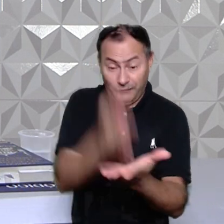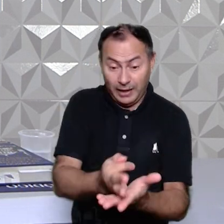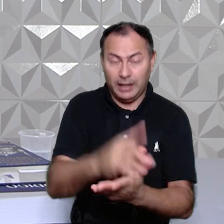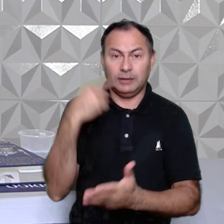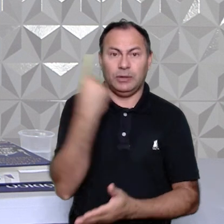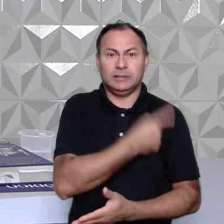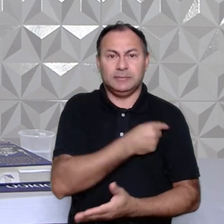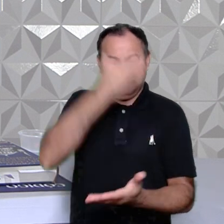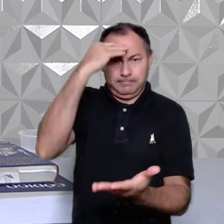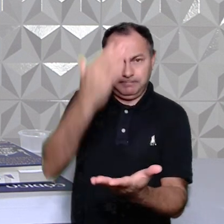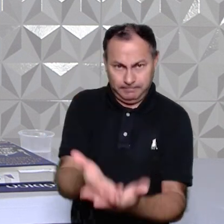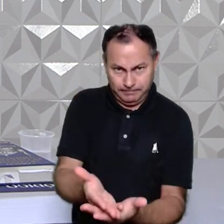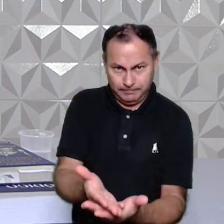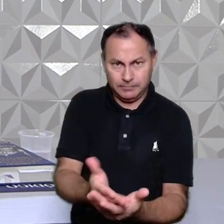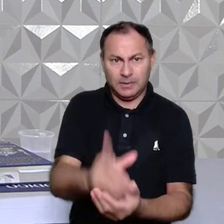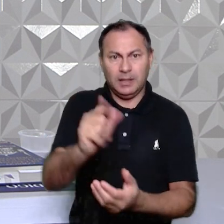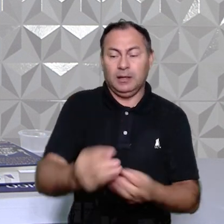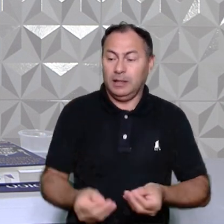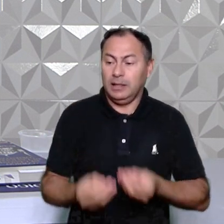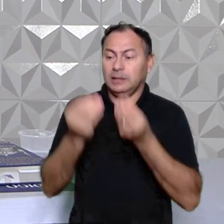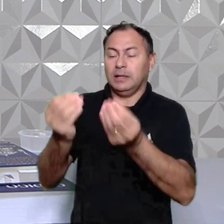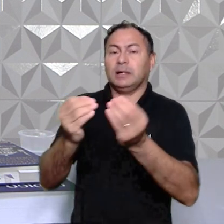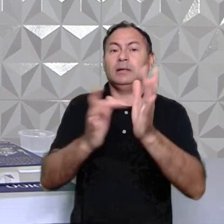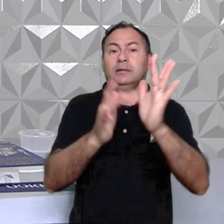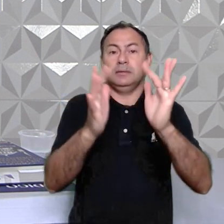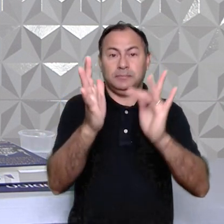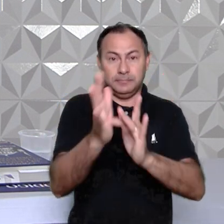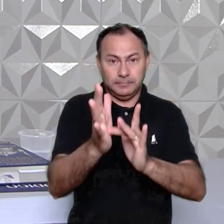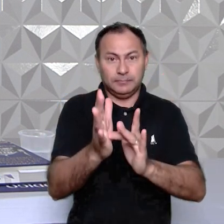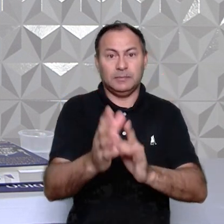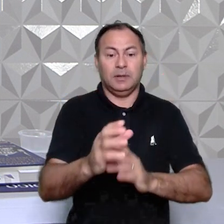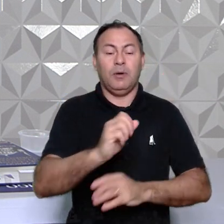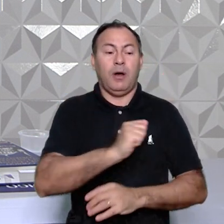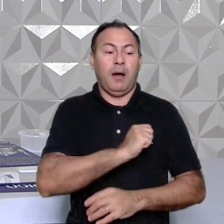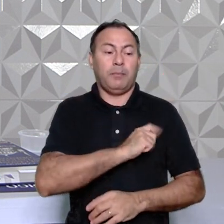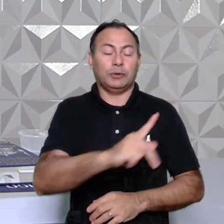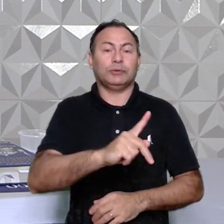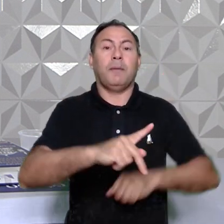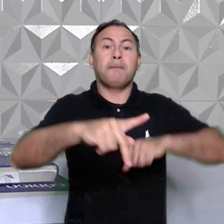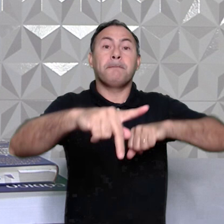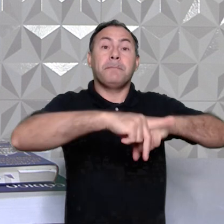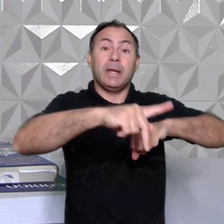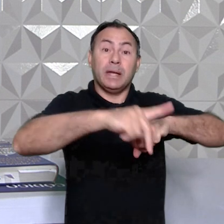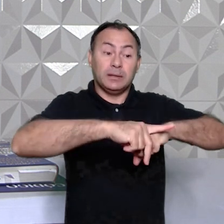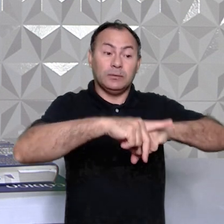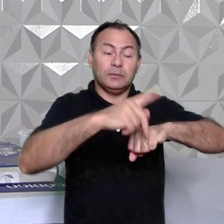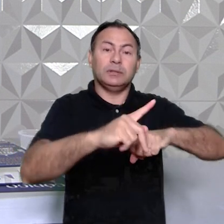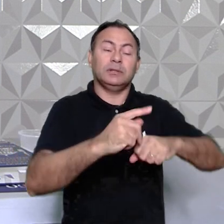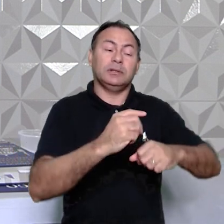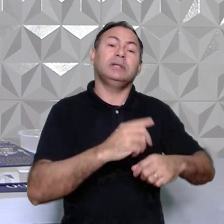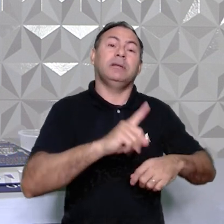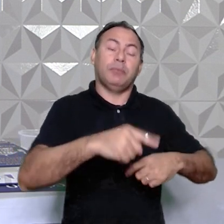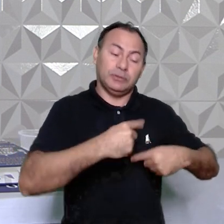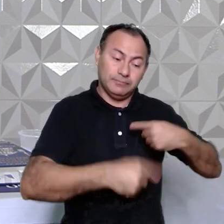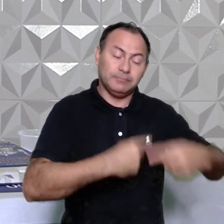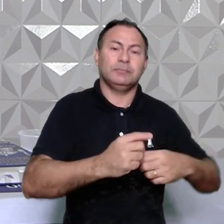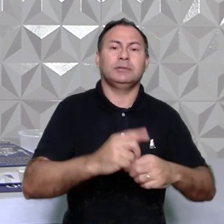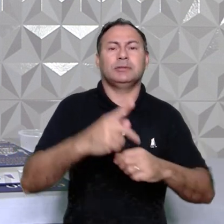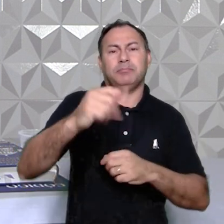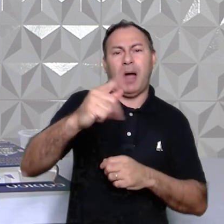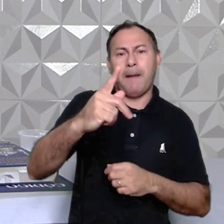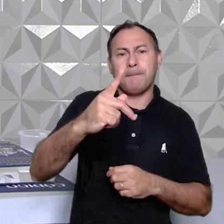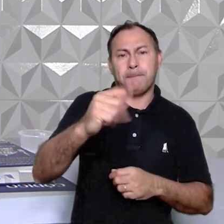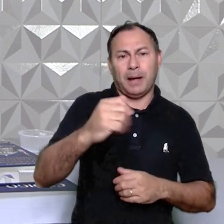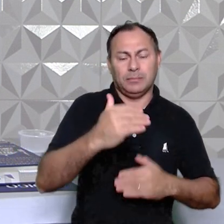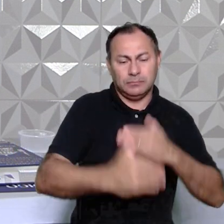nós professamos foi entregue por Jesus ao apóstolo Pedro, a Pedro e aos seus sucessores, né? Então